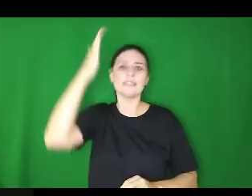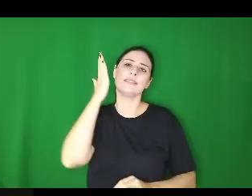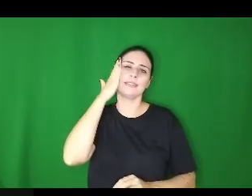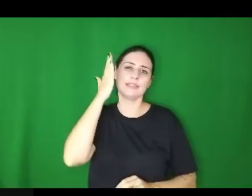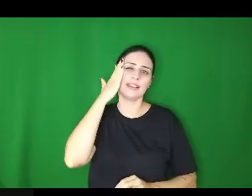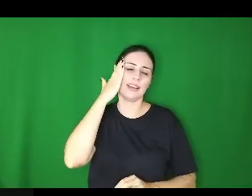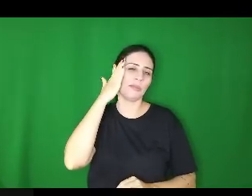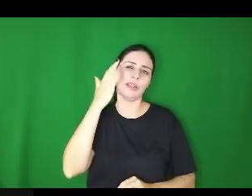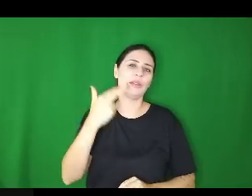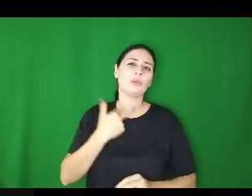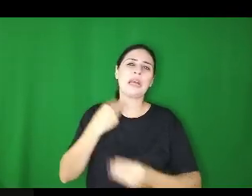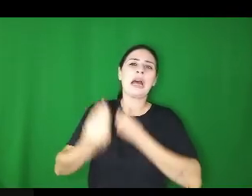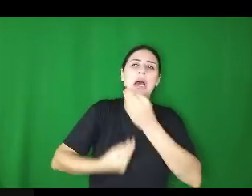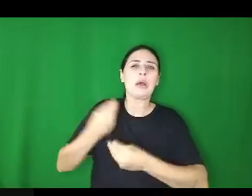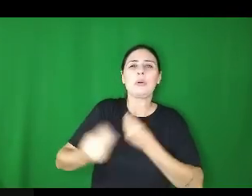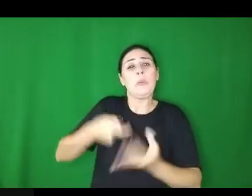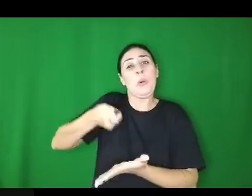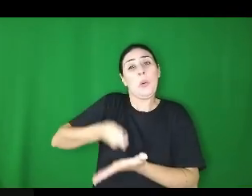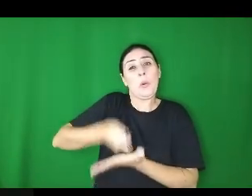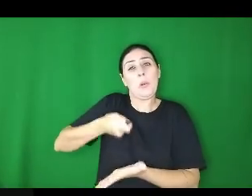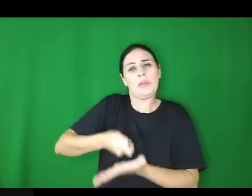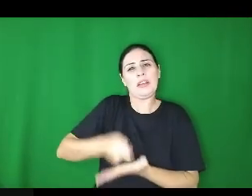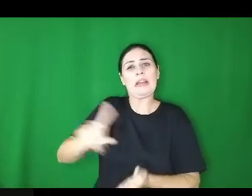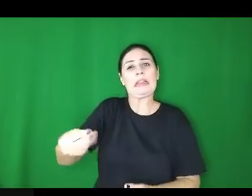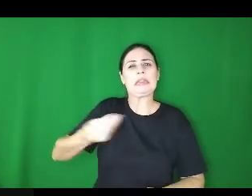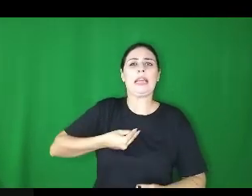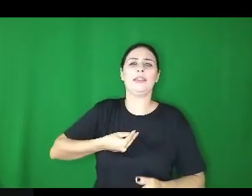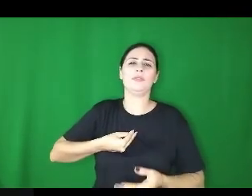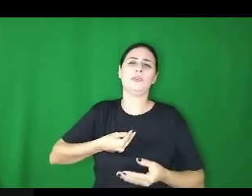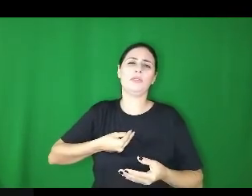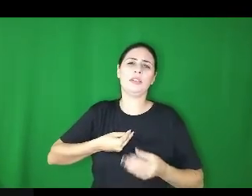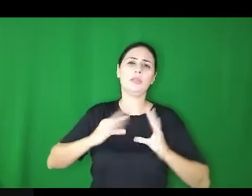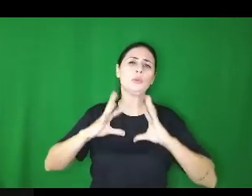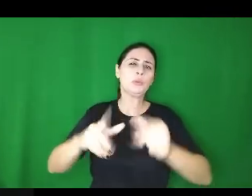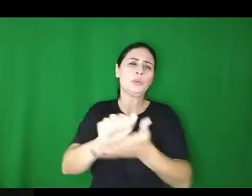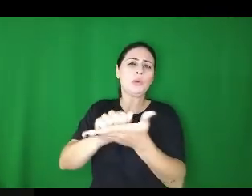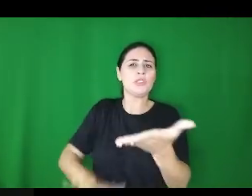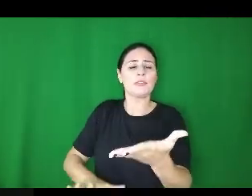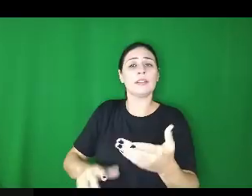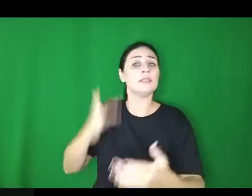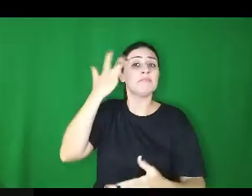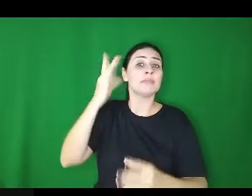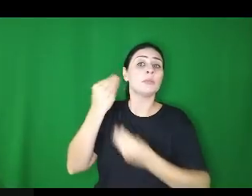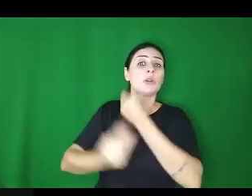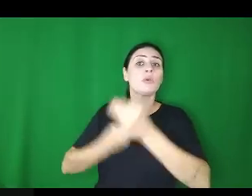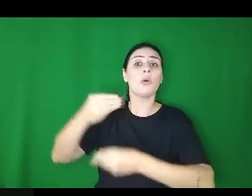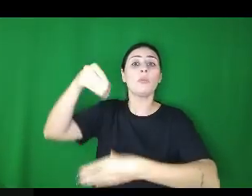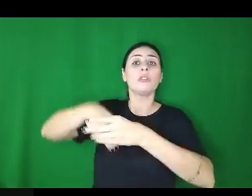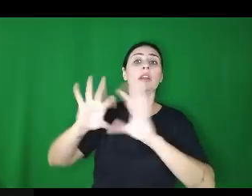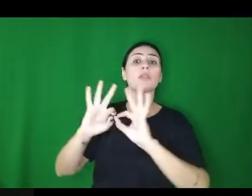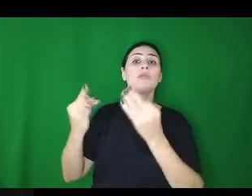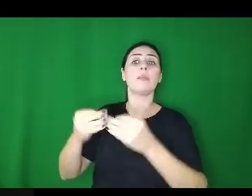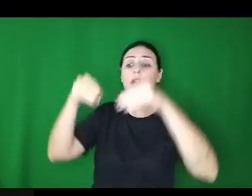nesse coletivo, há um potencial aí para aprendizagem e desenvolvimento que não tem